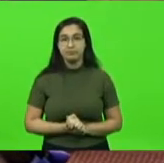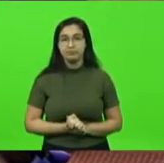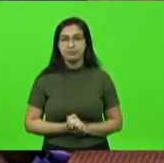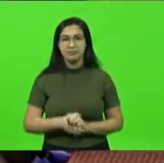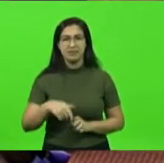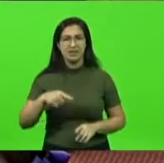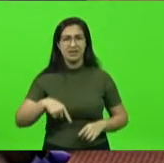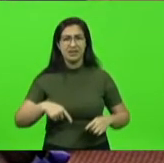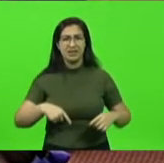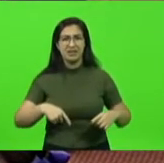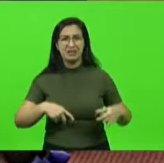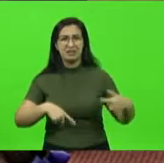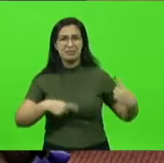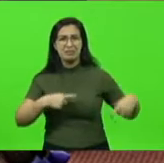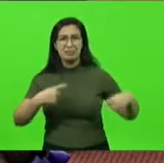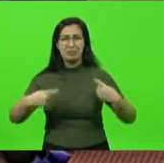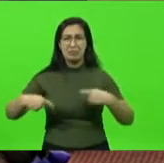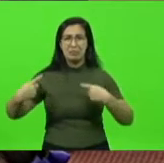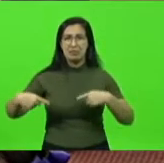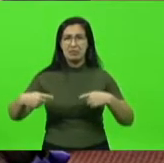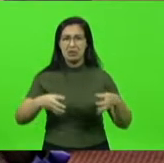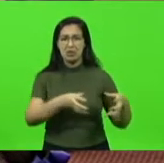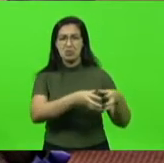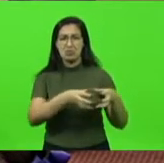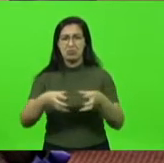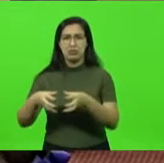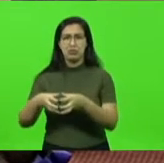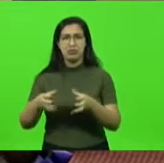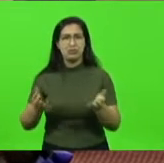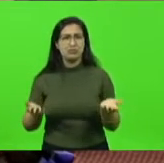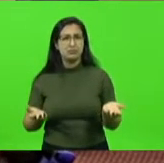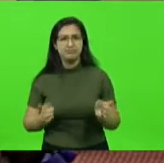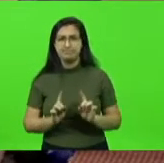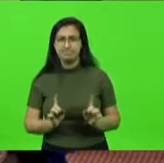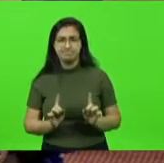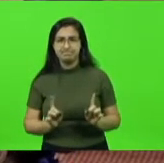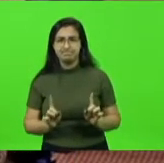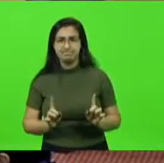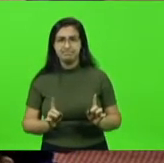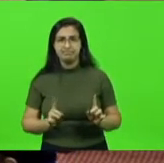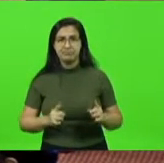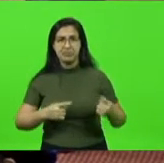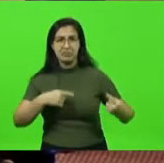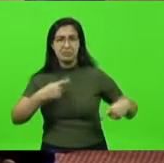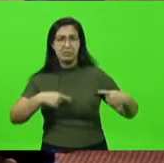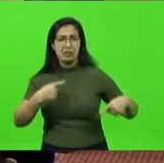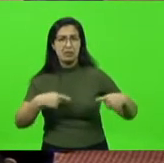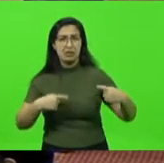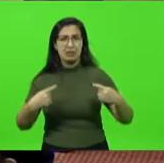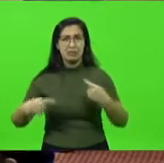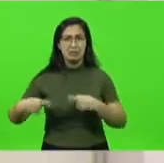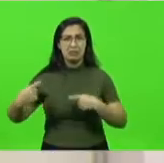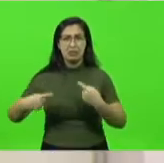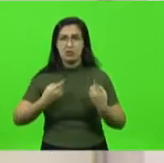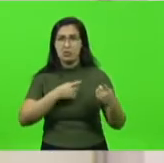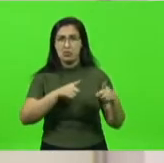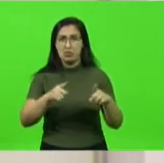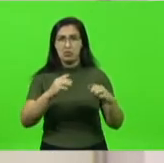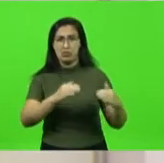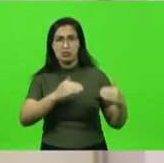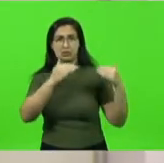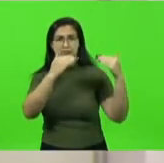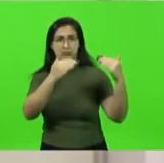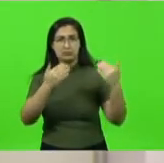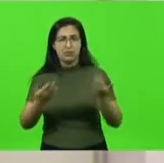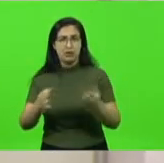briga de categoria, não é uma briga de praça contra oficiais.